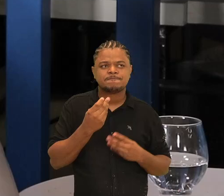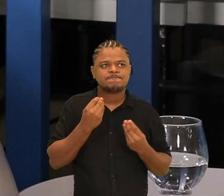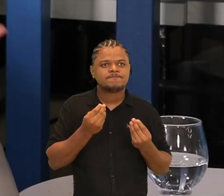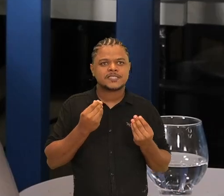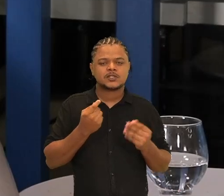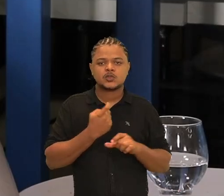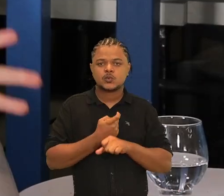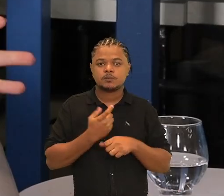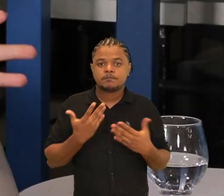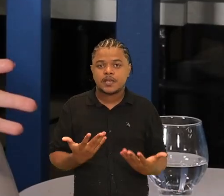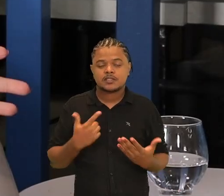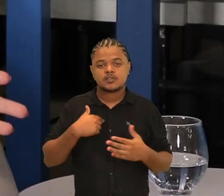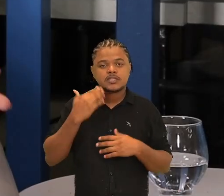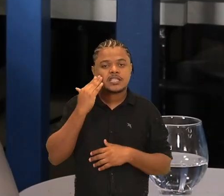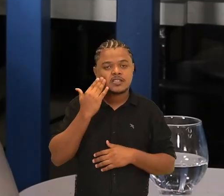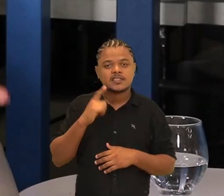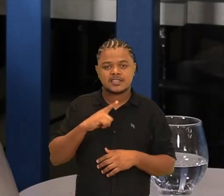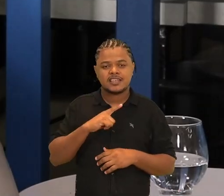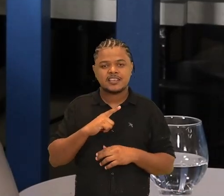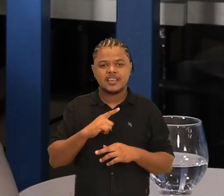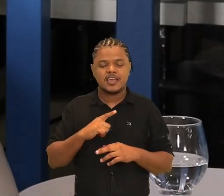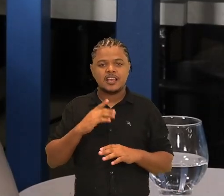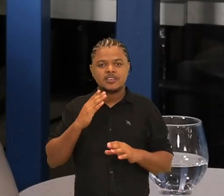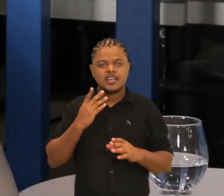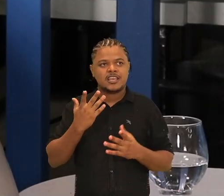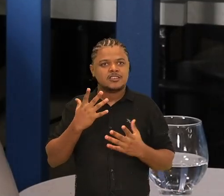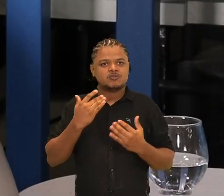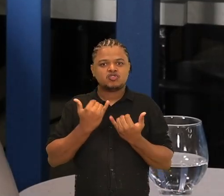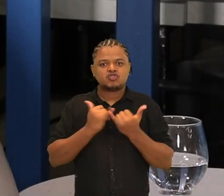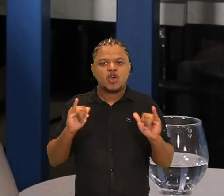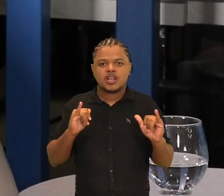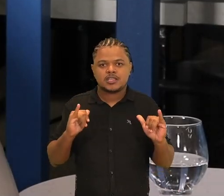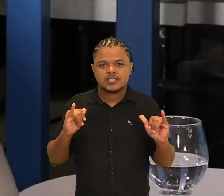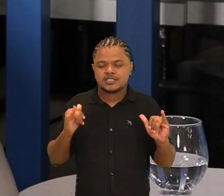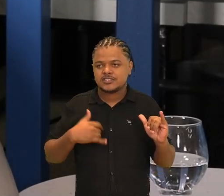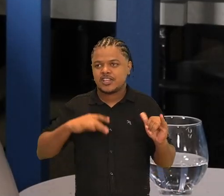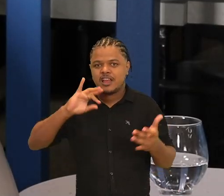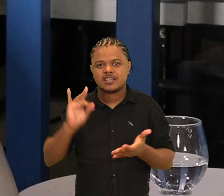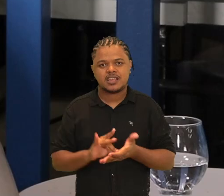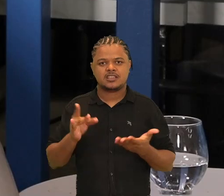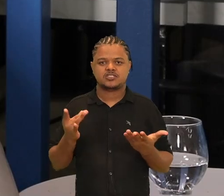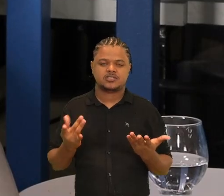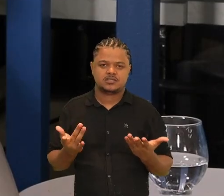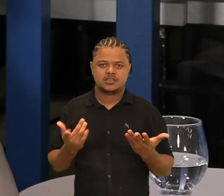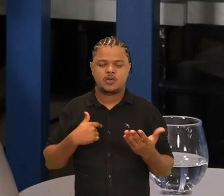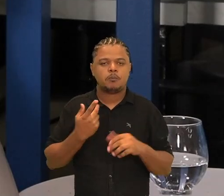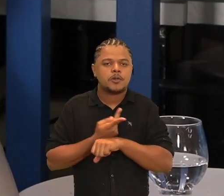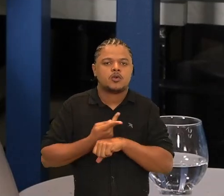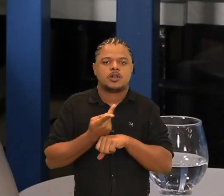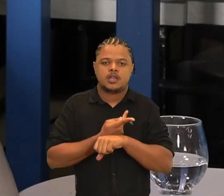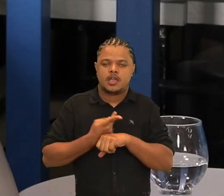hoje eu entendo que ele estava me dando choque de realidade, eu precisava ouvir aquilo. E aí eu fui atrás, Miguel fez